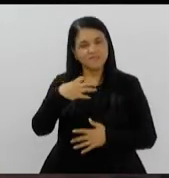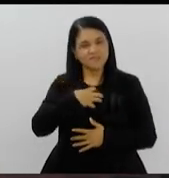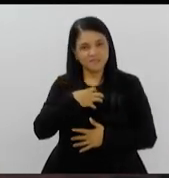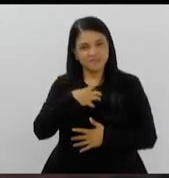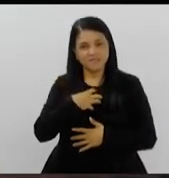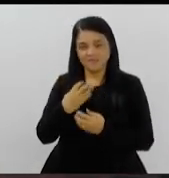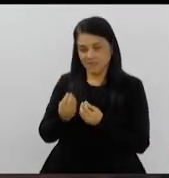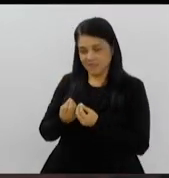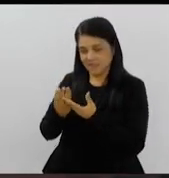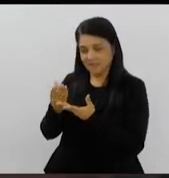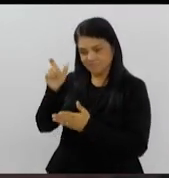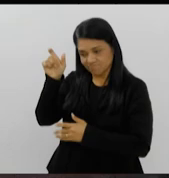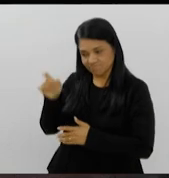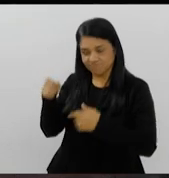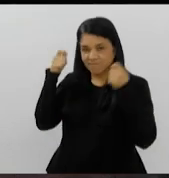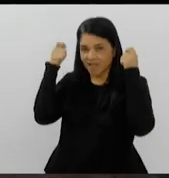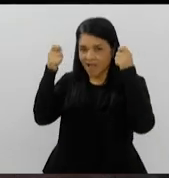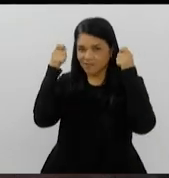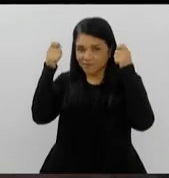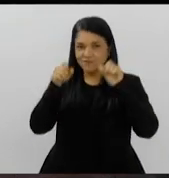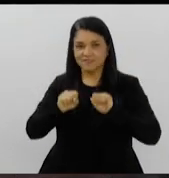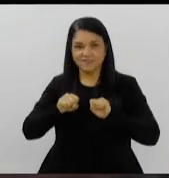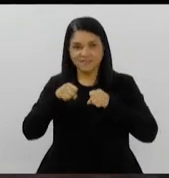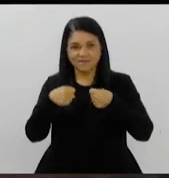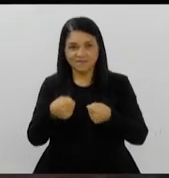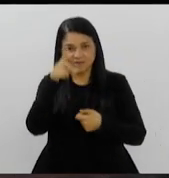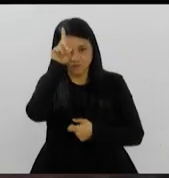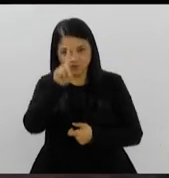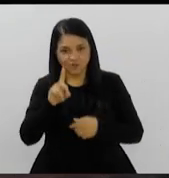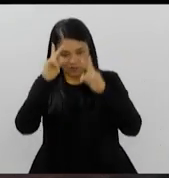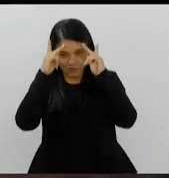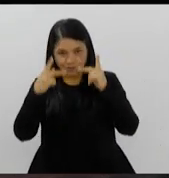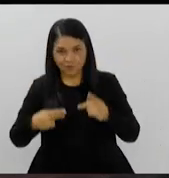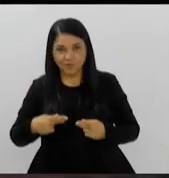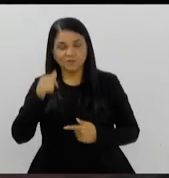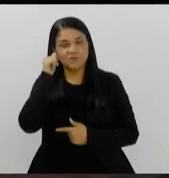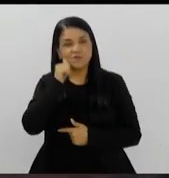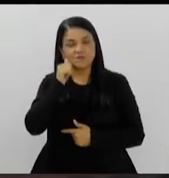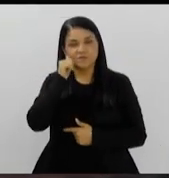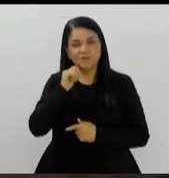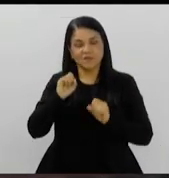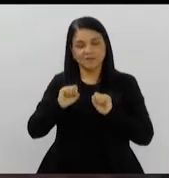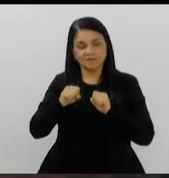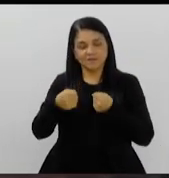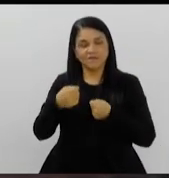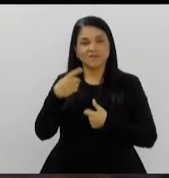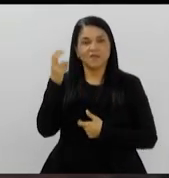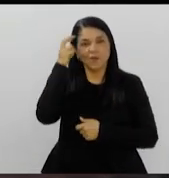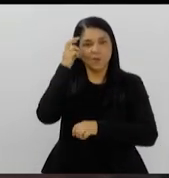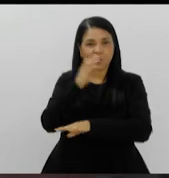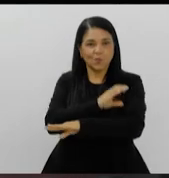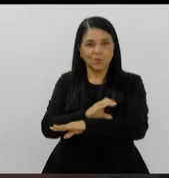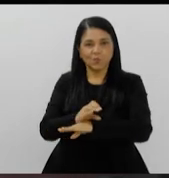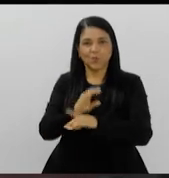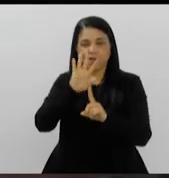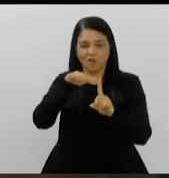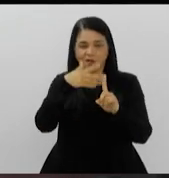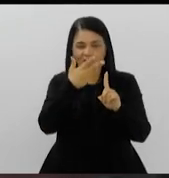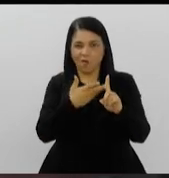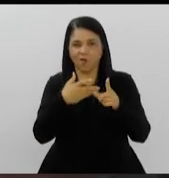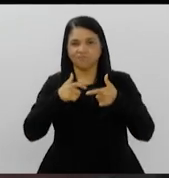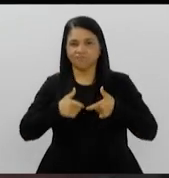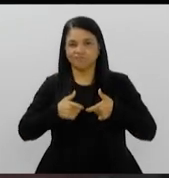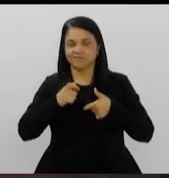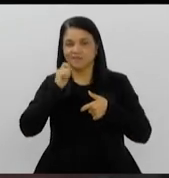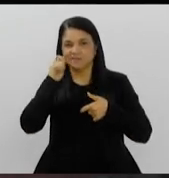grande ativista de defesa dos direitos humanos, das mulheres e da cultura a maior honraria do Estado